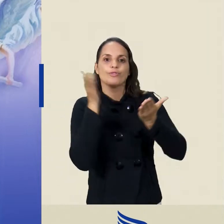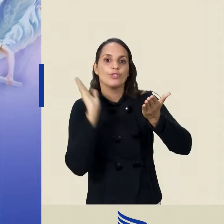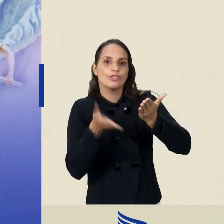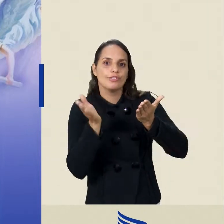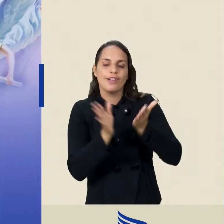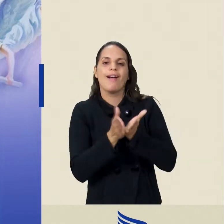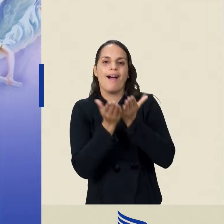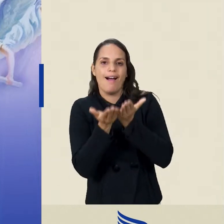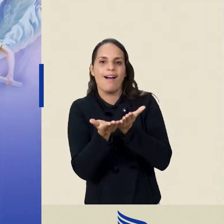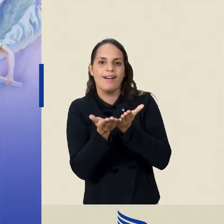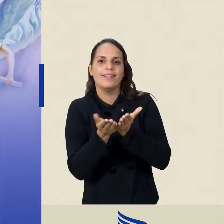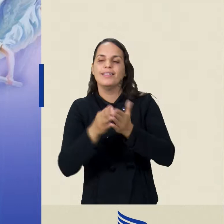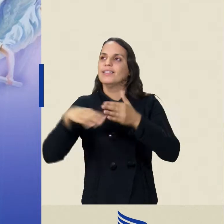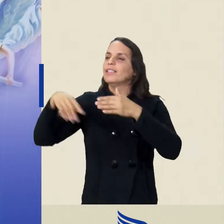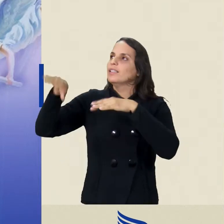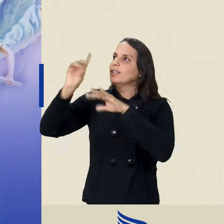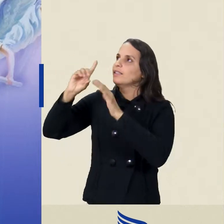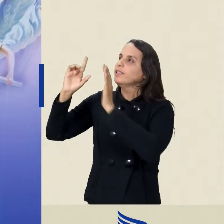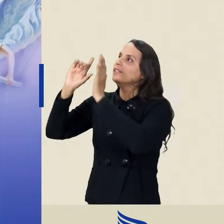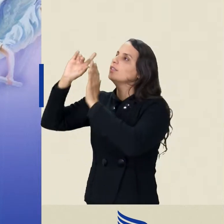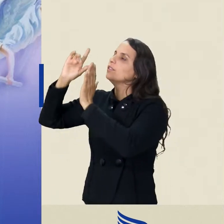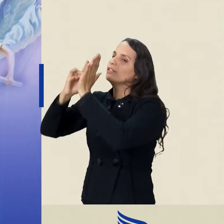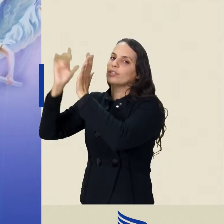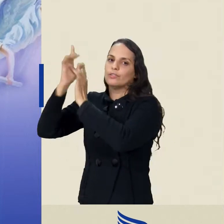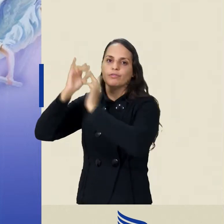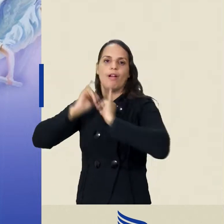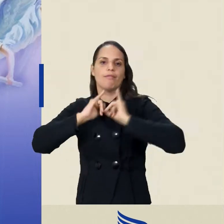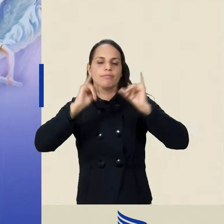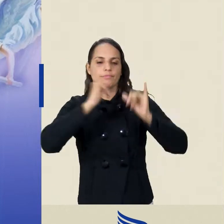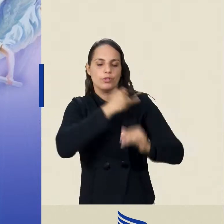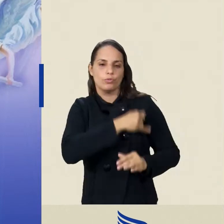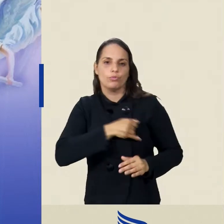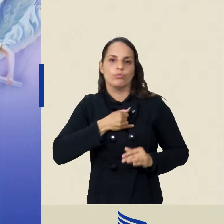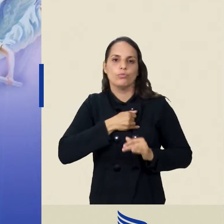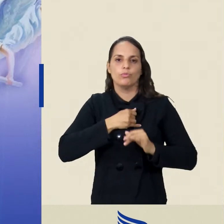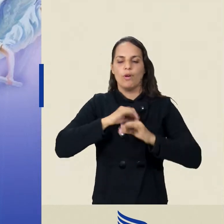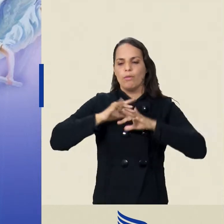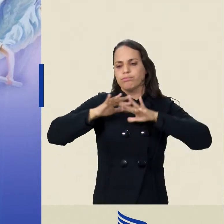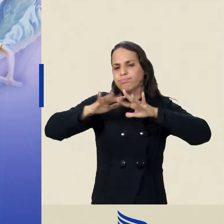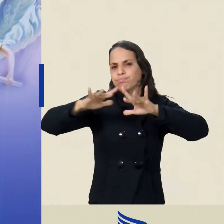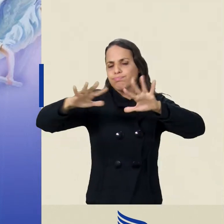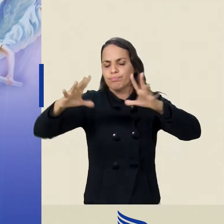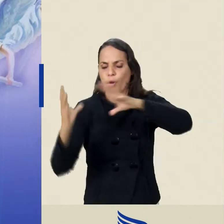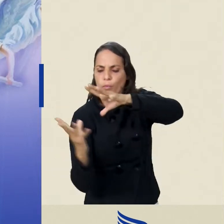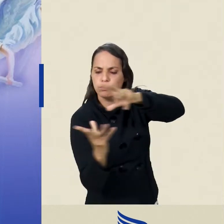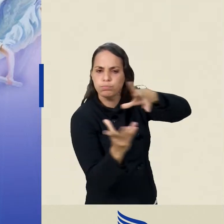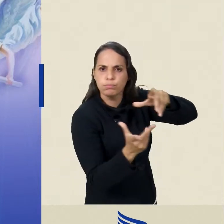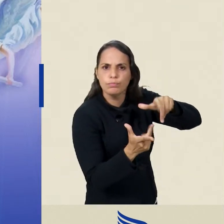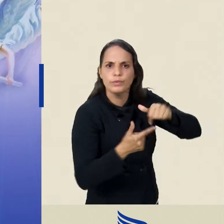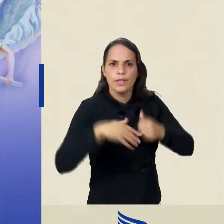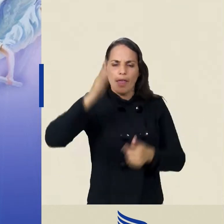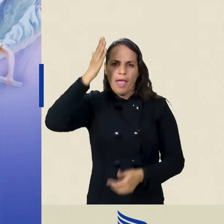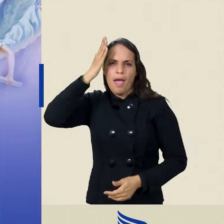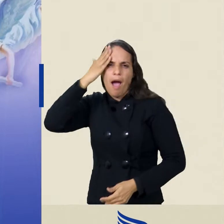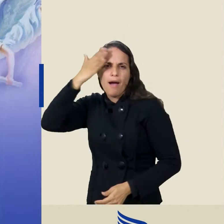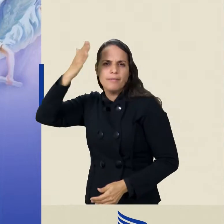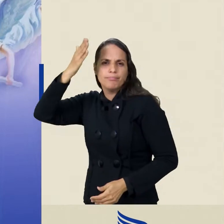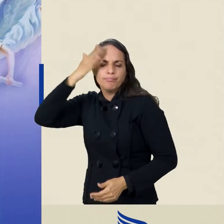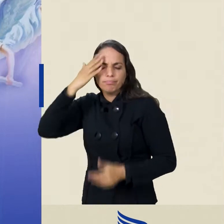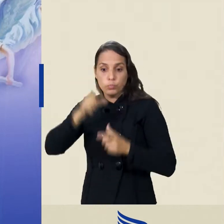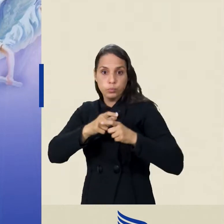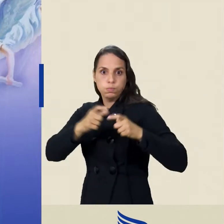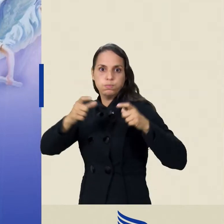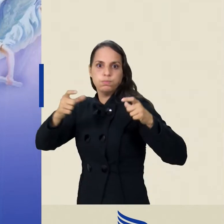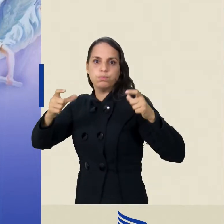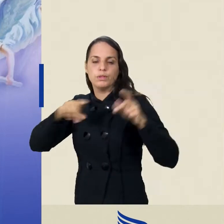revelação feita por Cristo a João deve ir a todos os habitantes da terra. Pela multiplicação do saber, um povo deve